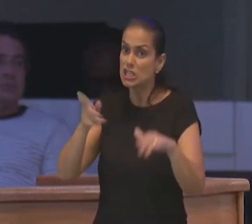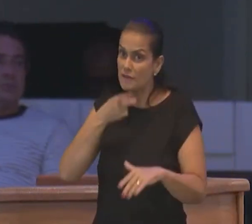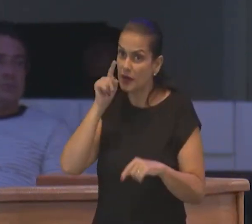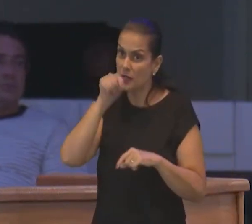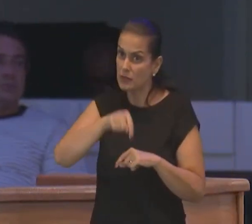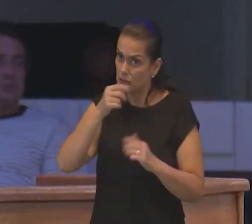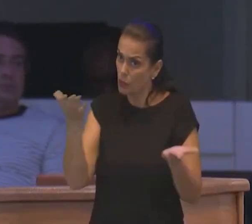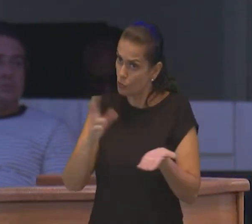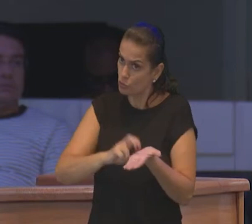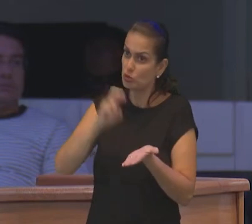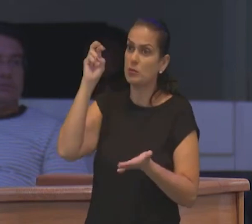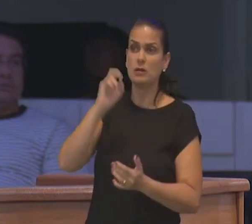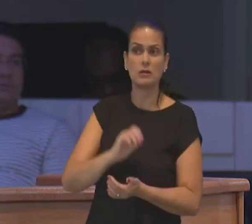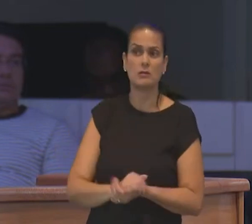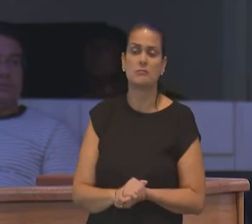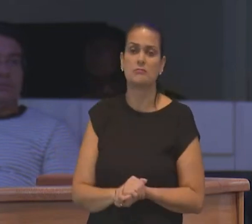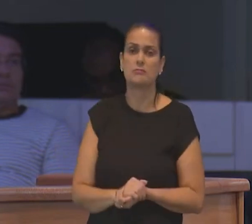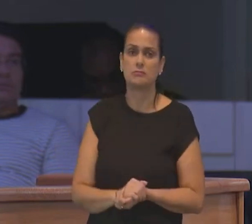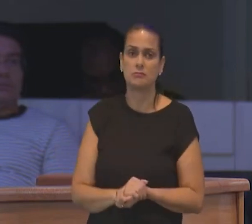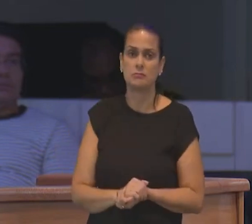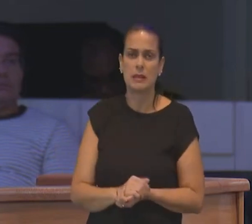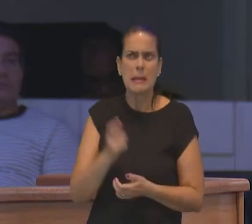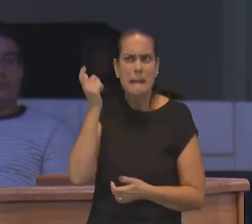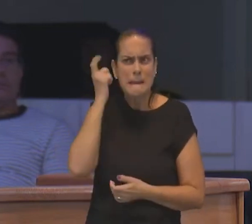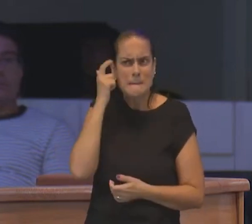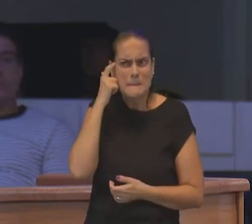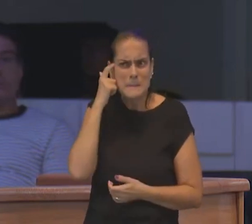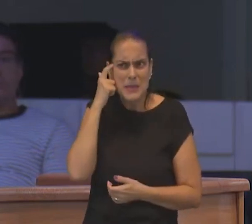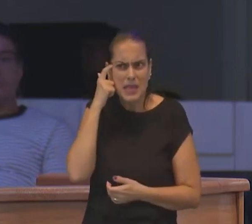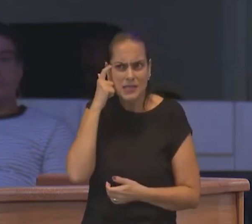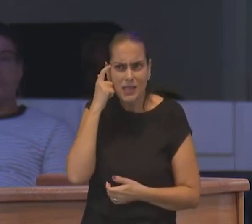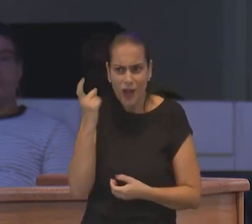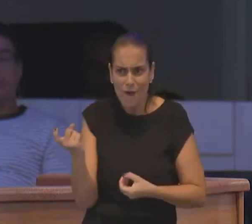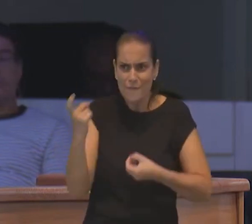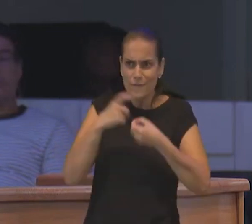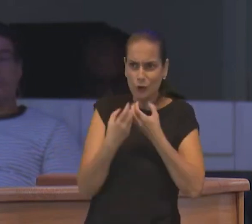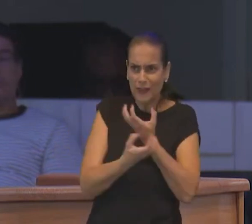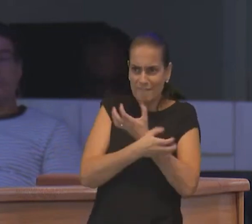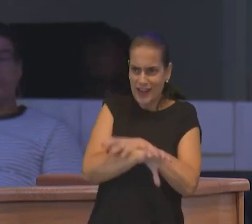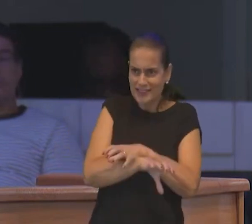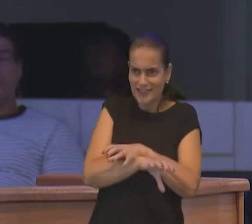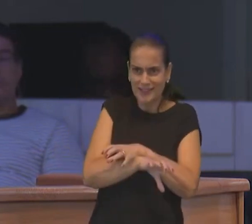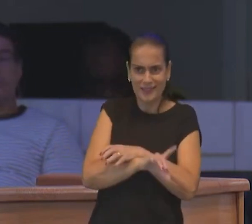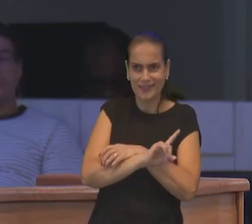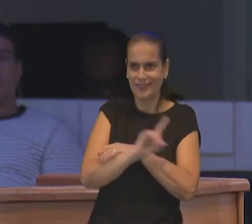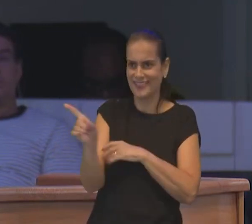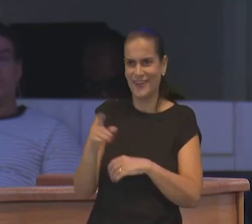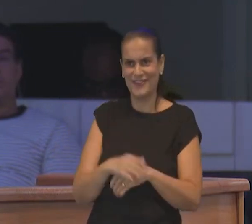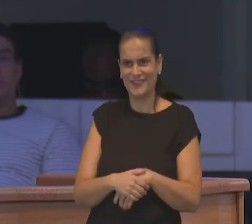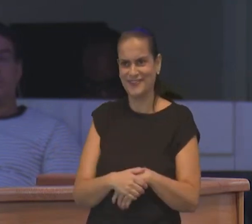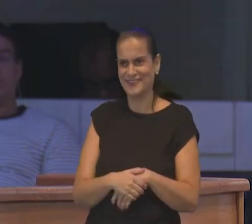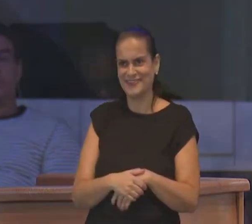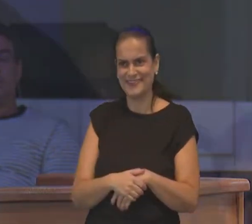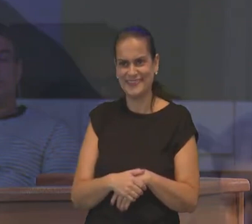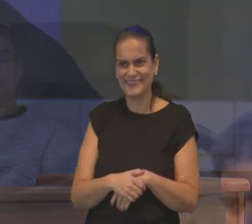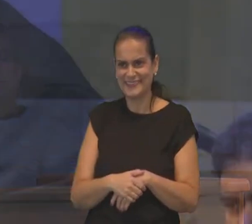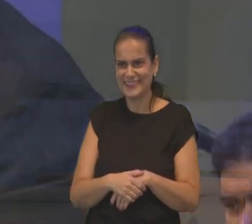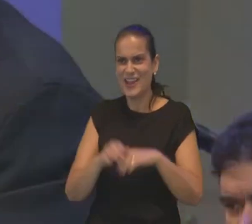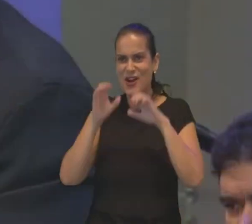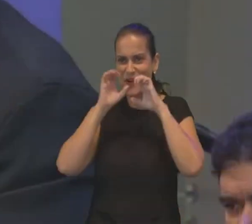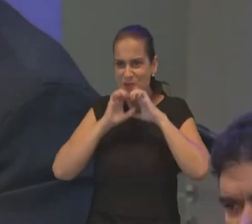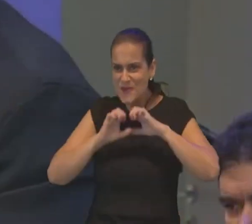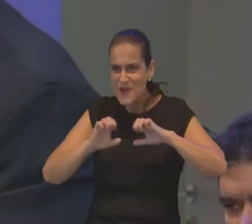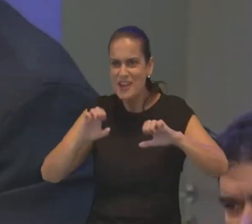nessa manhã. Você pensa que essa palavra volta vazia? Não volta vazia. O